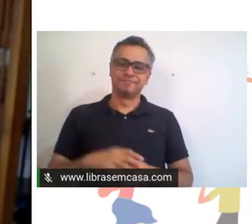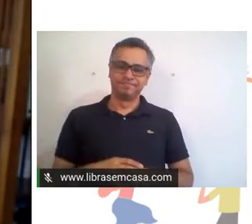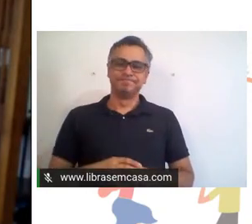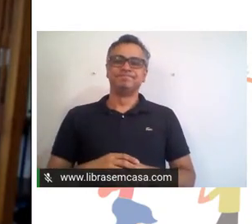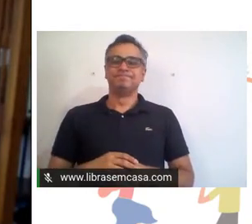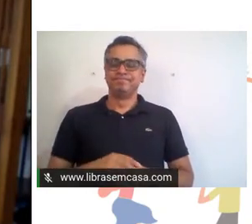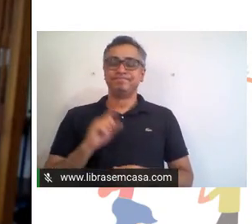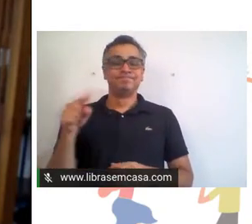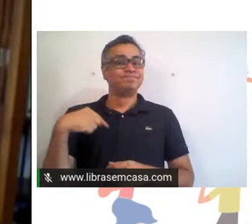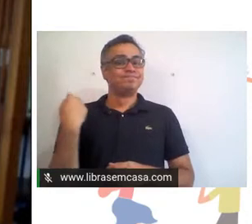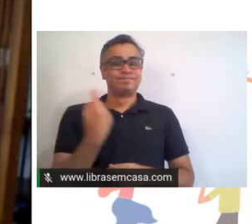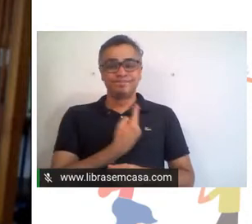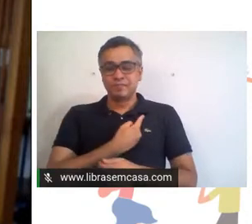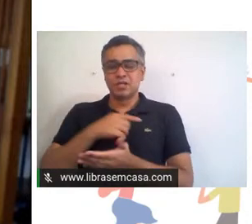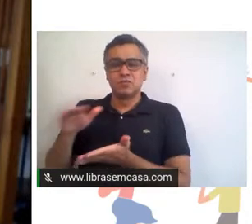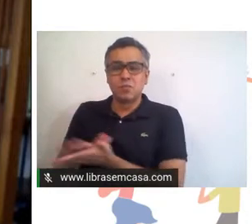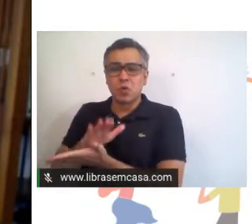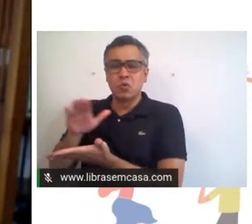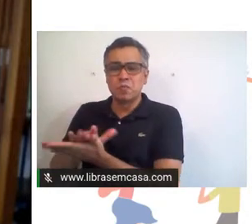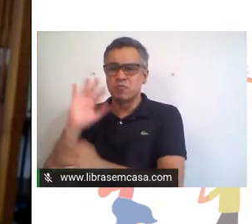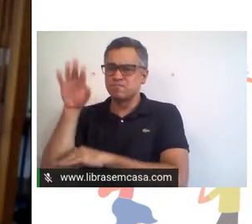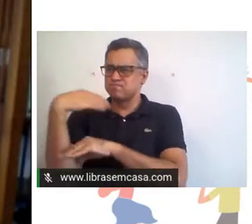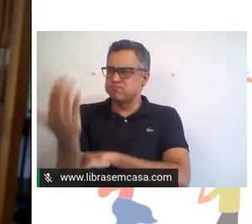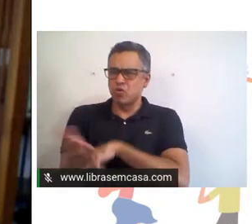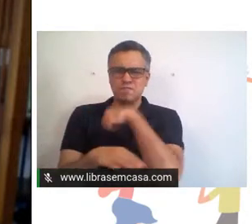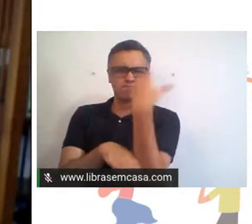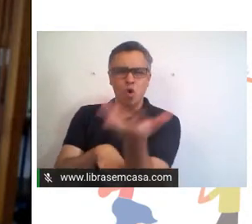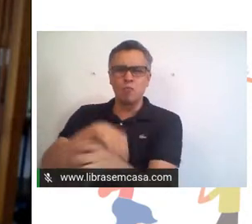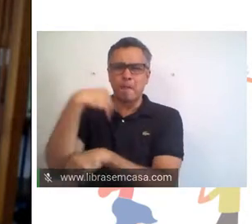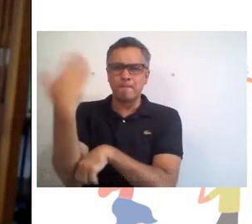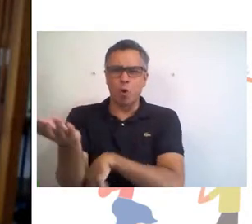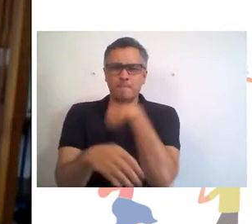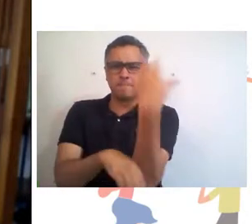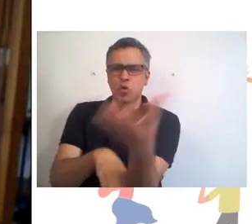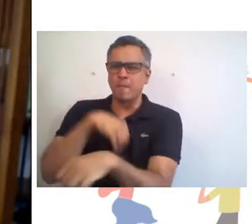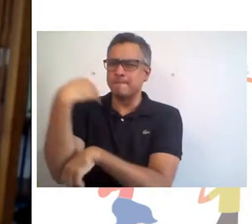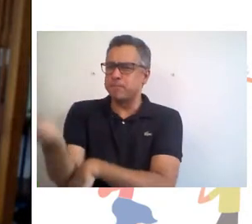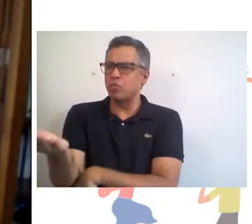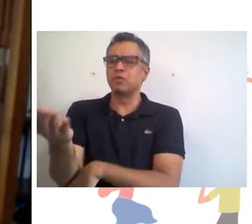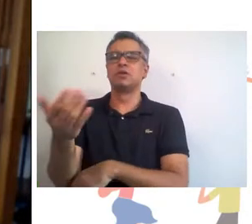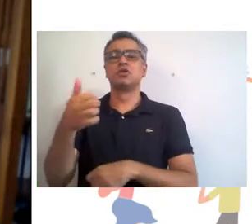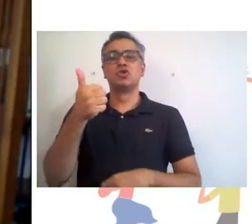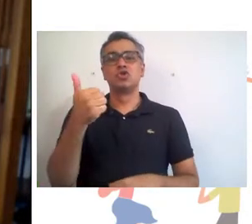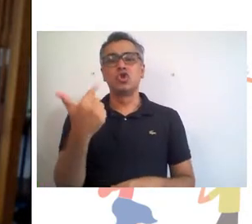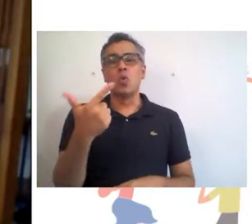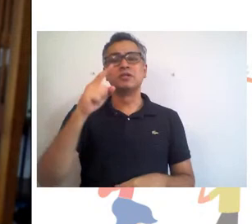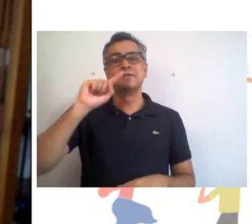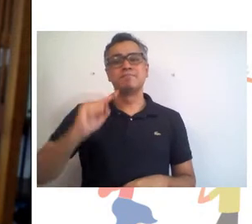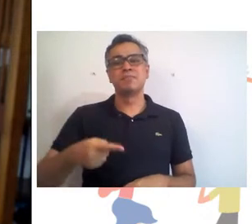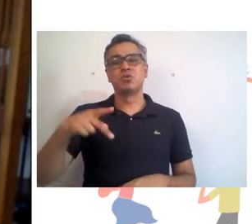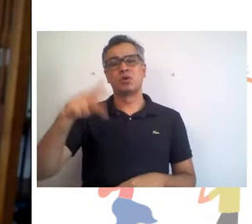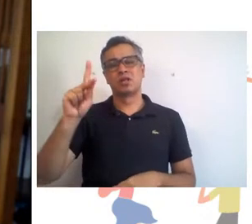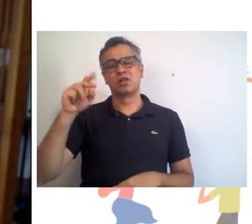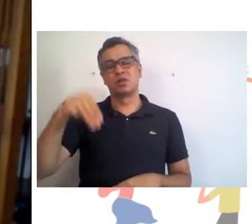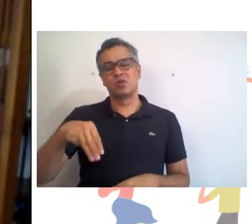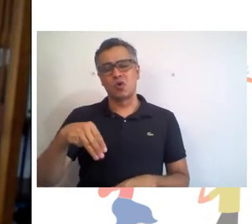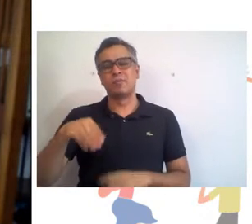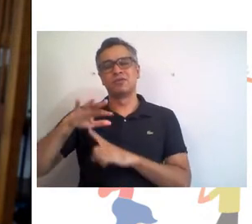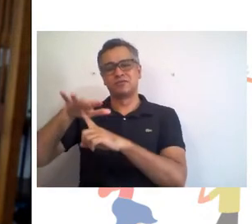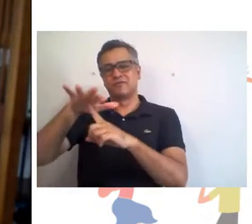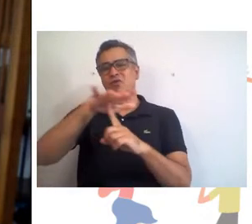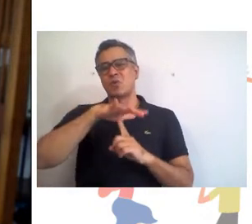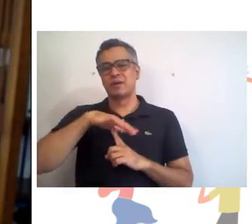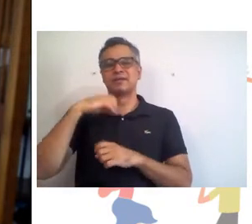estamos desmatando 12 mil quilômetros quadrados de florestas virgens a cada ano, e a grande questão